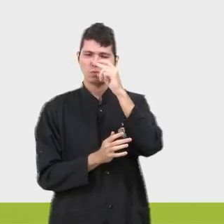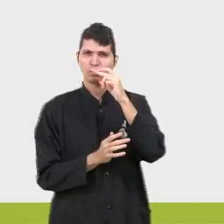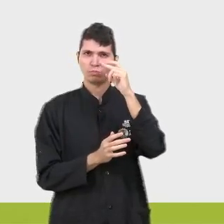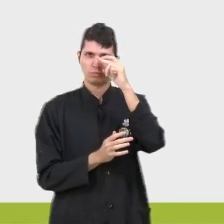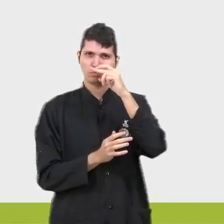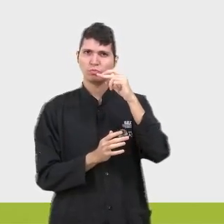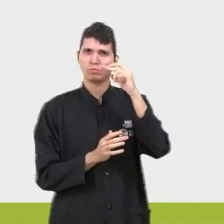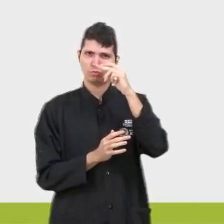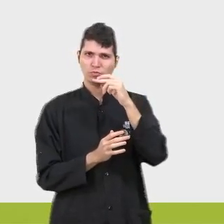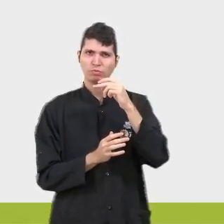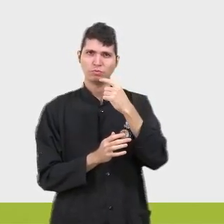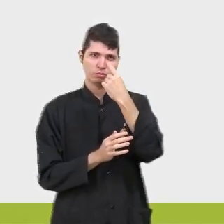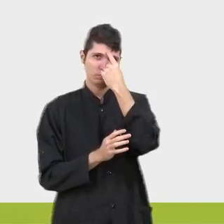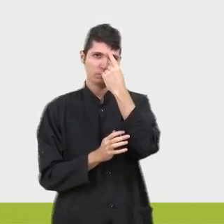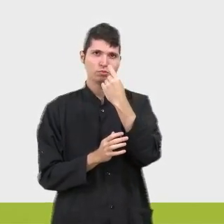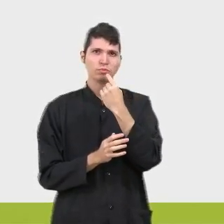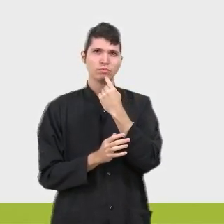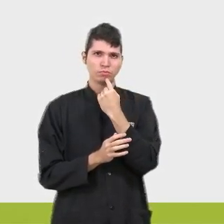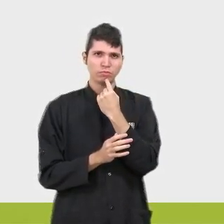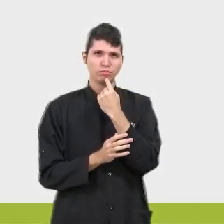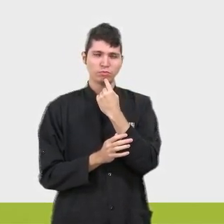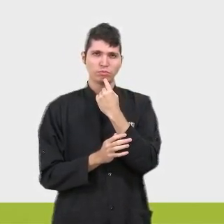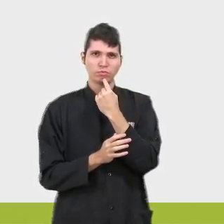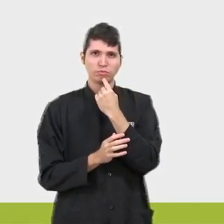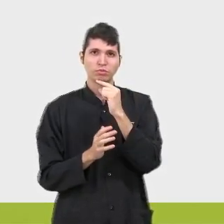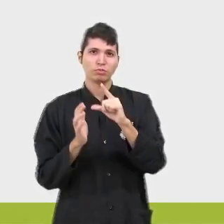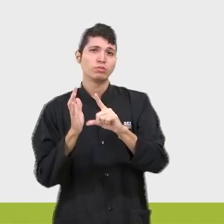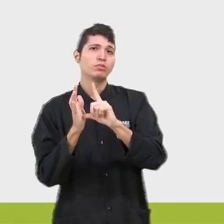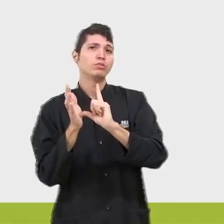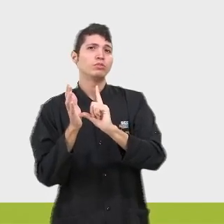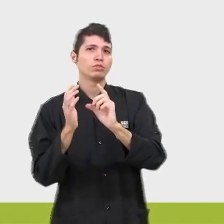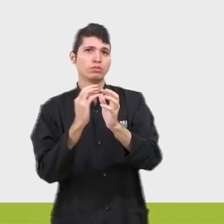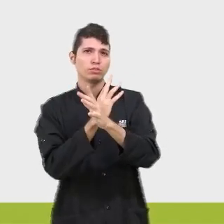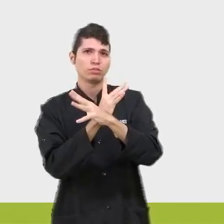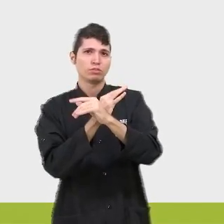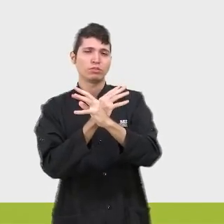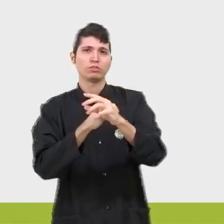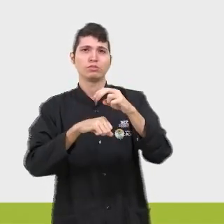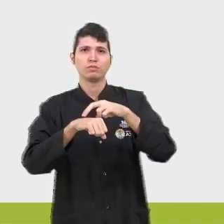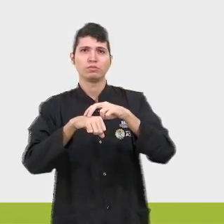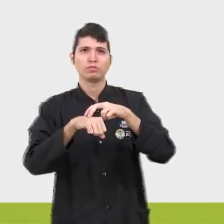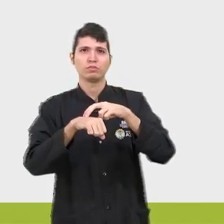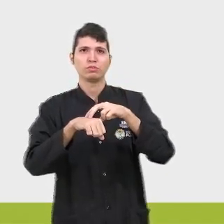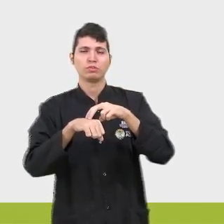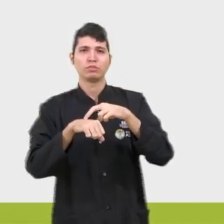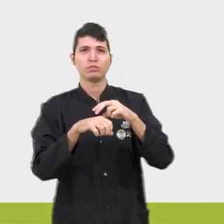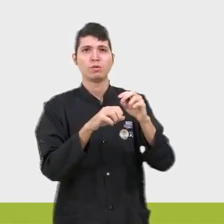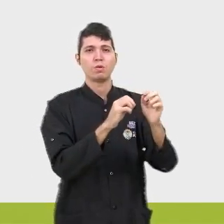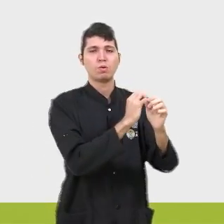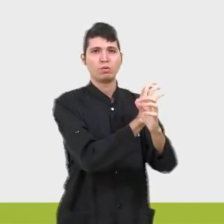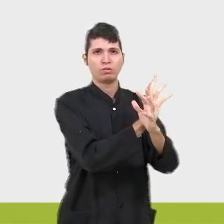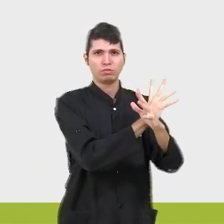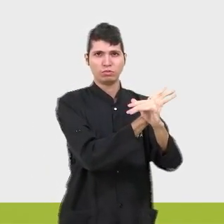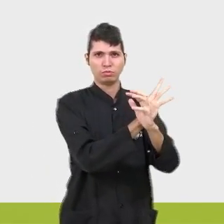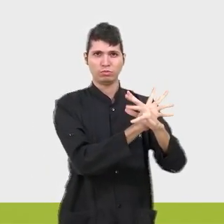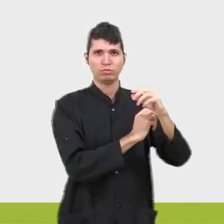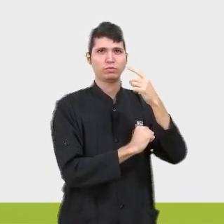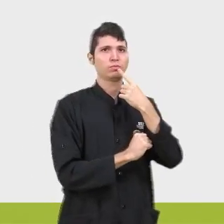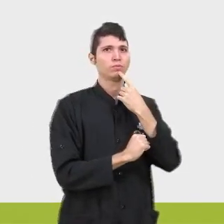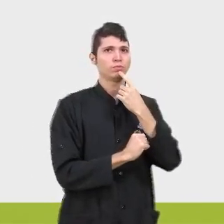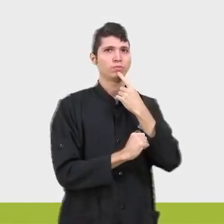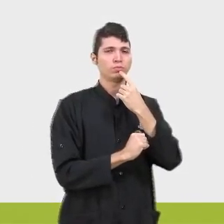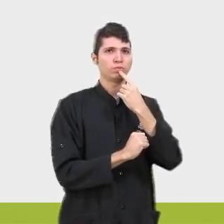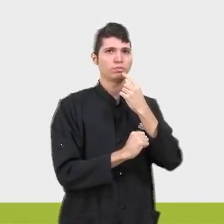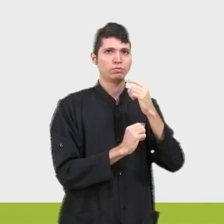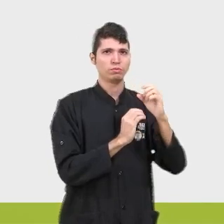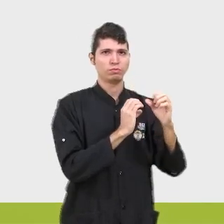aqui, um pouco antes do surgimento das algas verdes. As algas vermelhas, então, incorporaram o quê? Amido